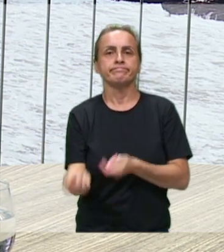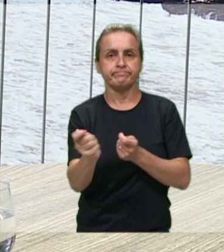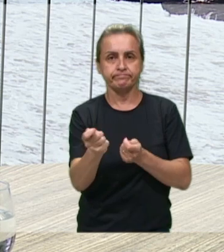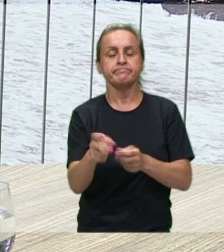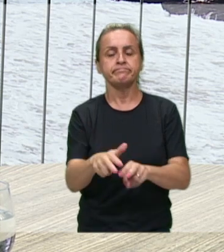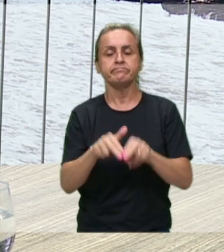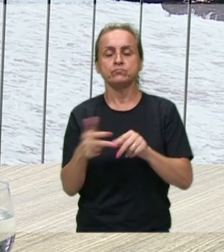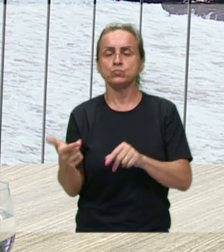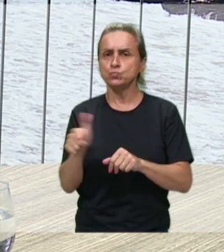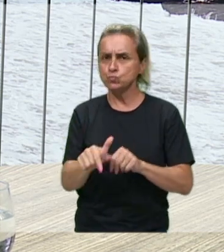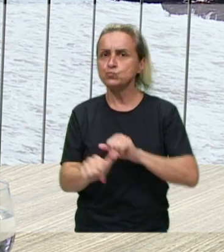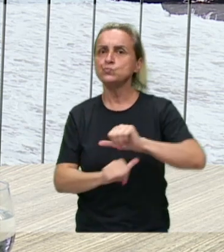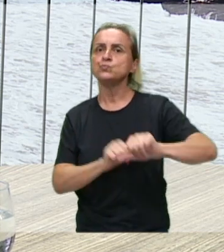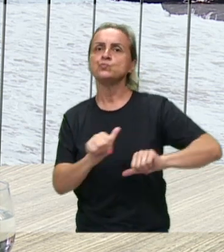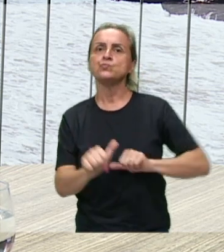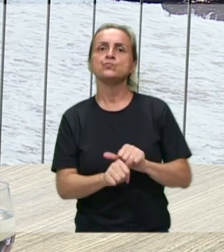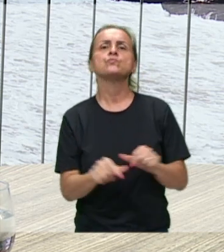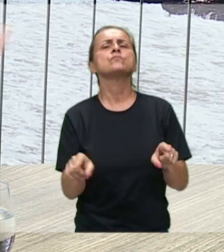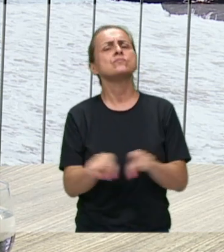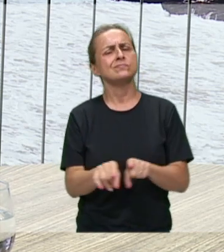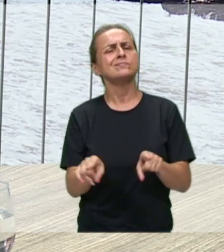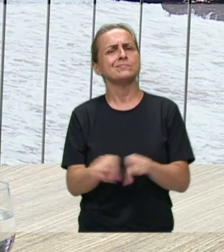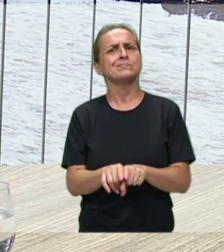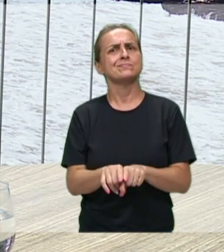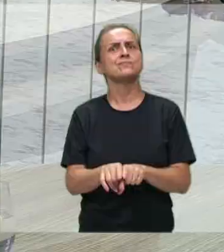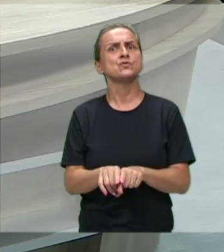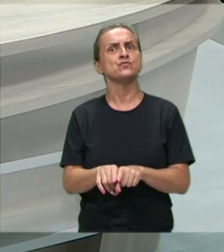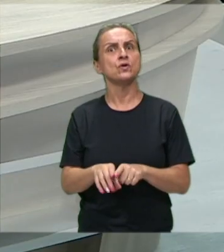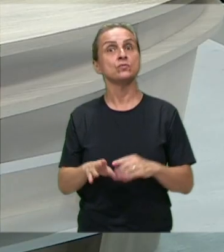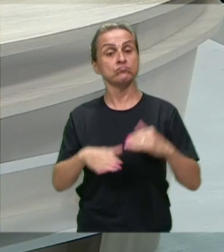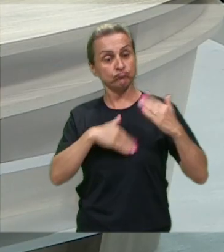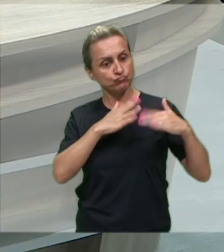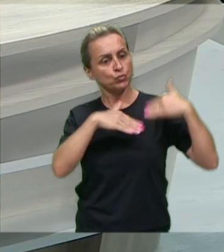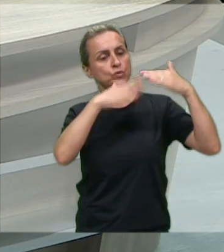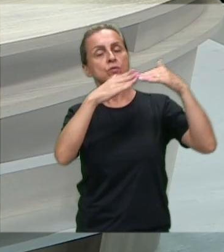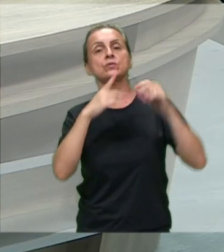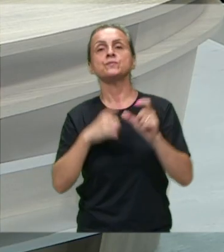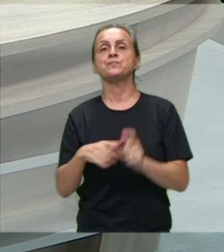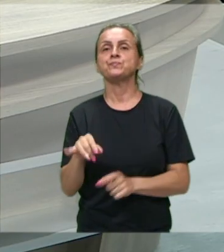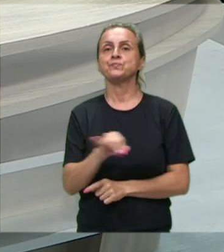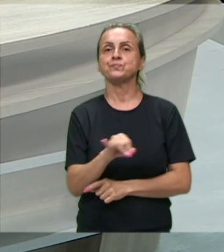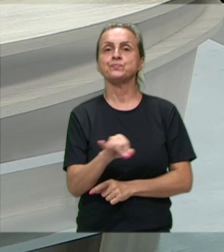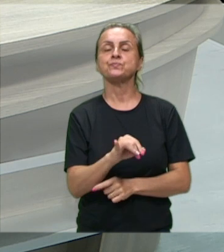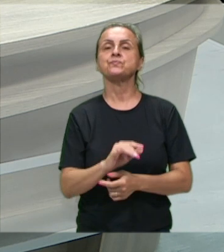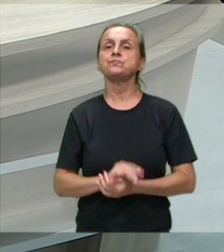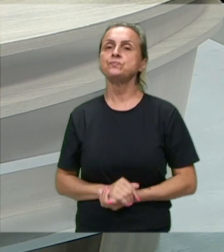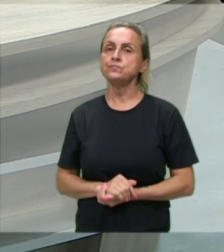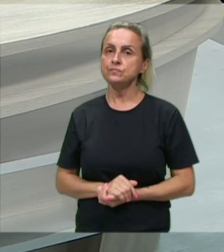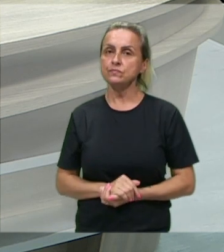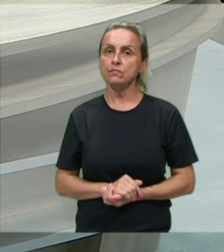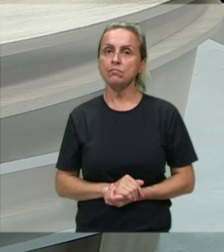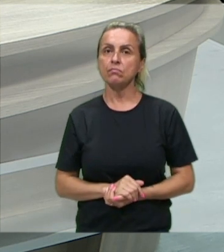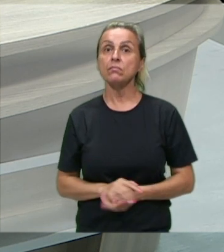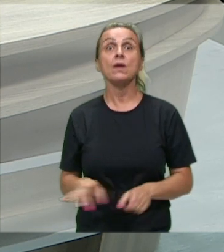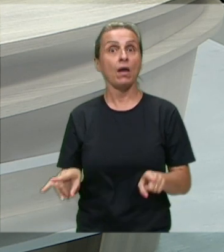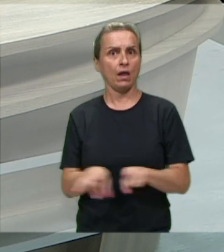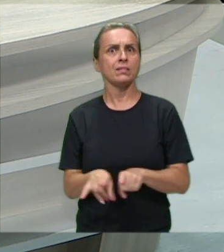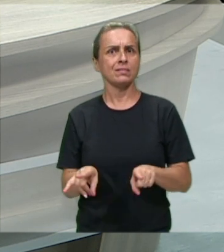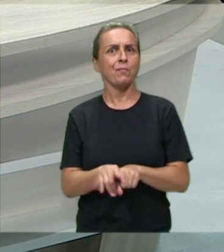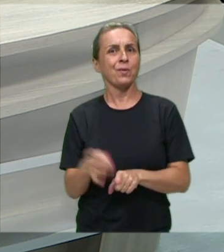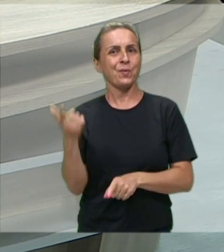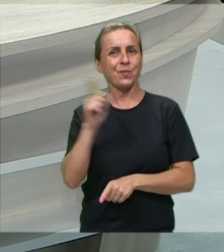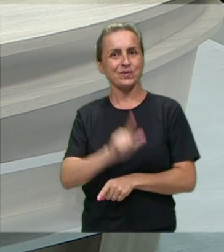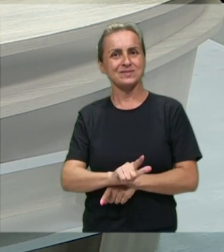essa mudança, e, consequentemente, acho que foi um grande avanço para a nossa cidade. Repaginamos e também colocamos o caminhão do peixe à